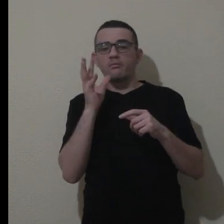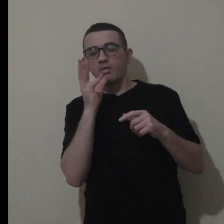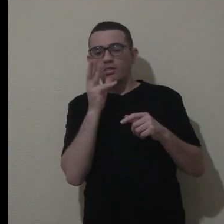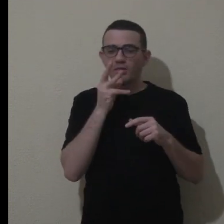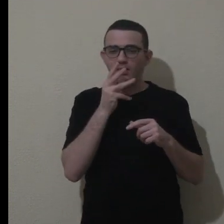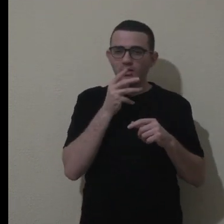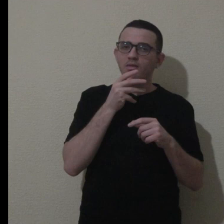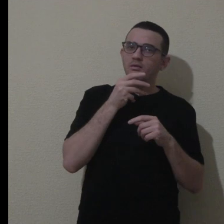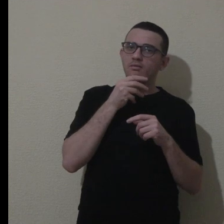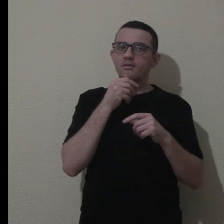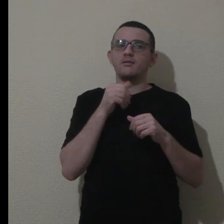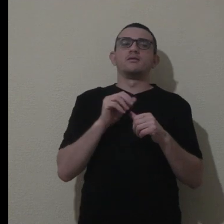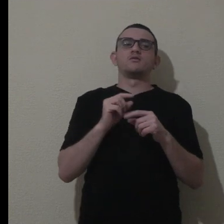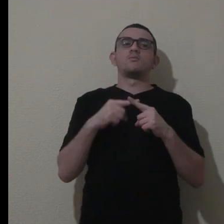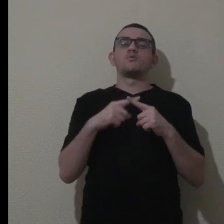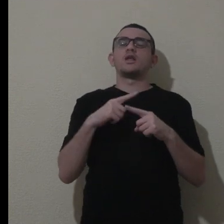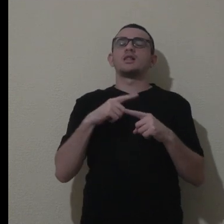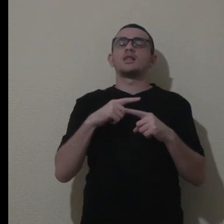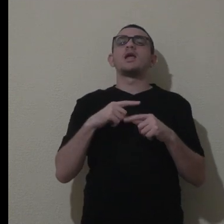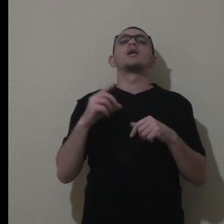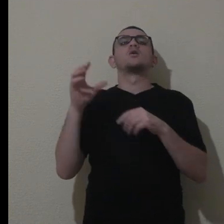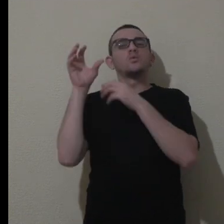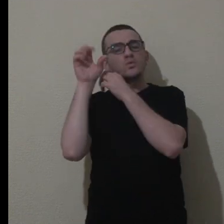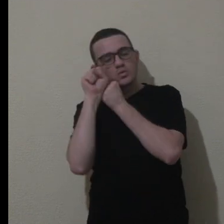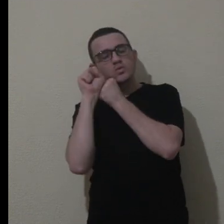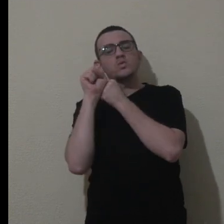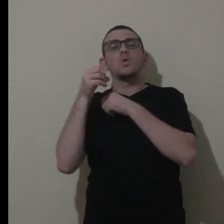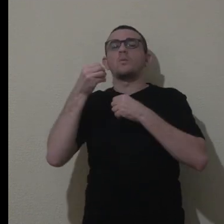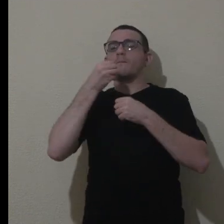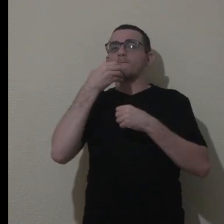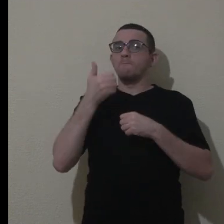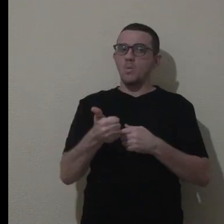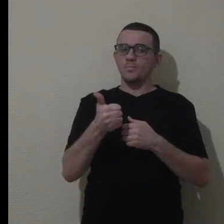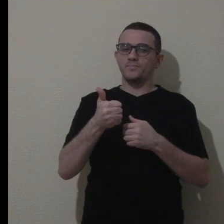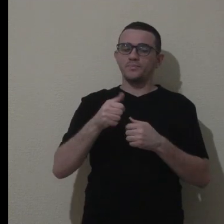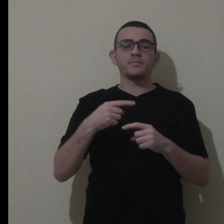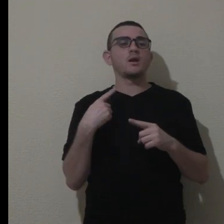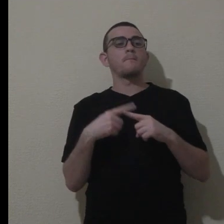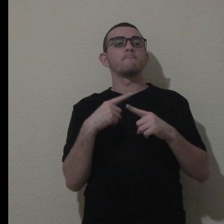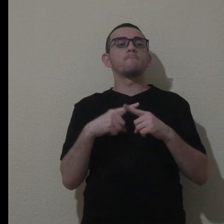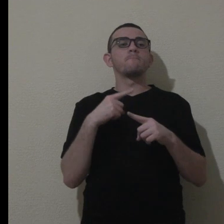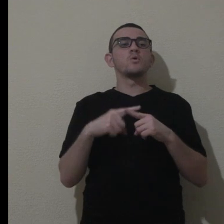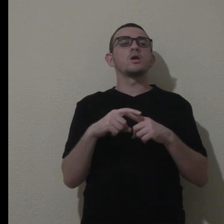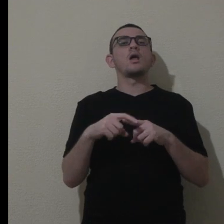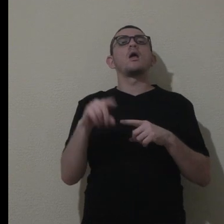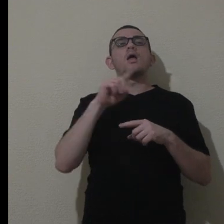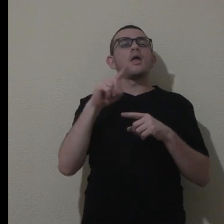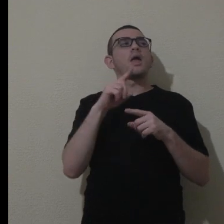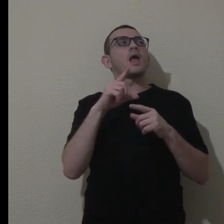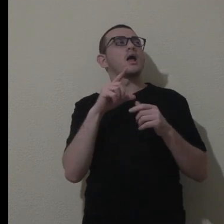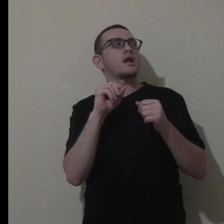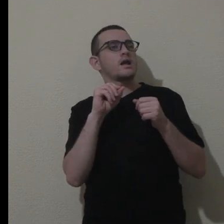lento, embotado, é preciso ter um círculo de sono-vigília boa. Porque ela é